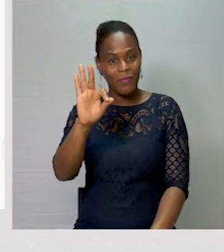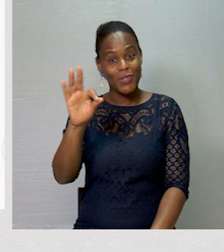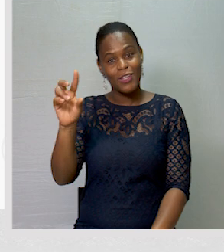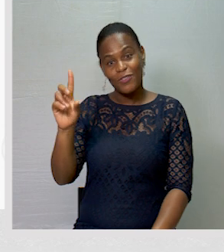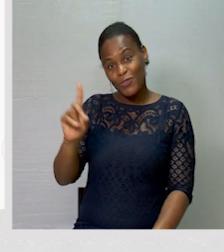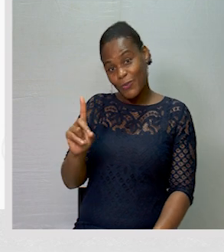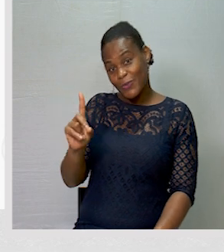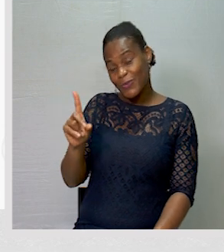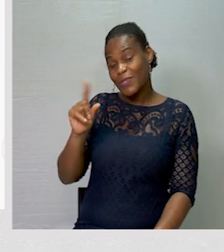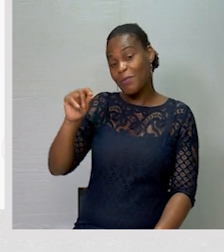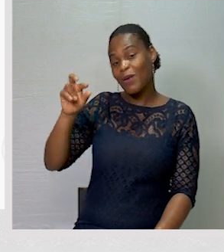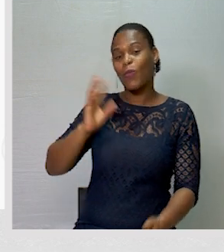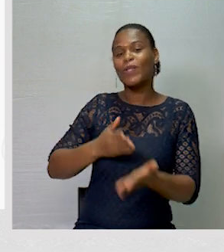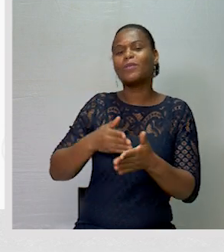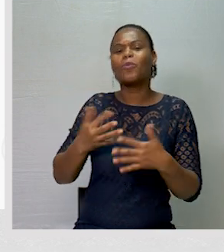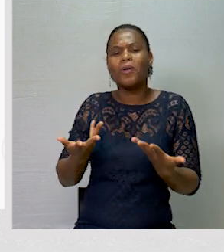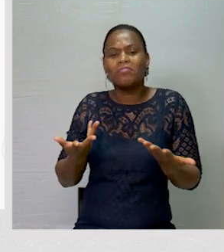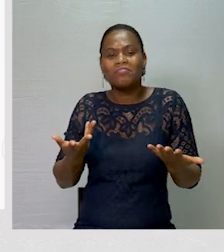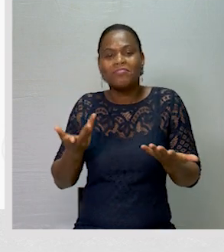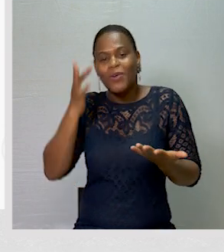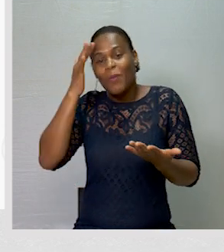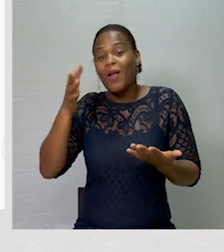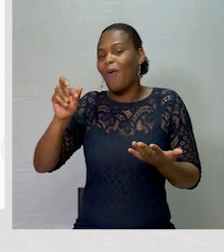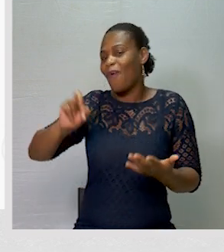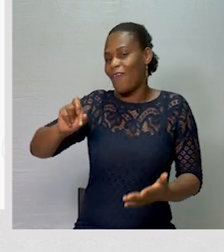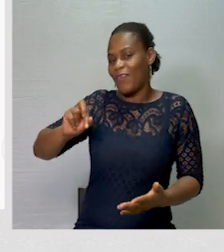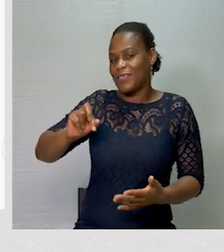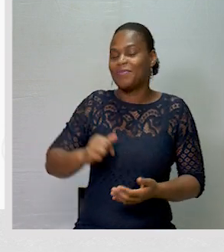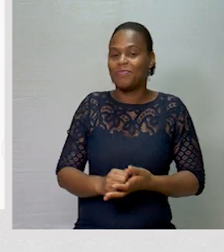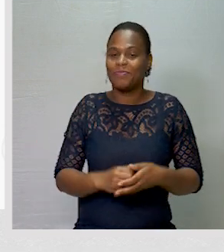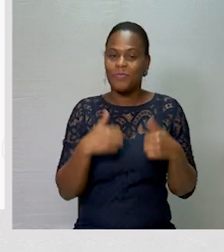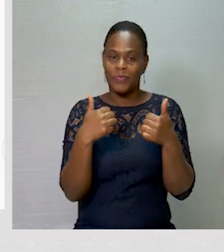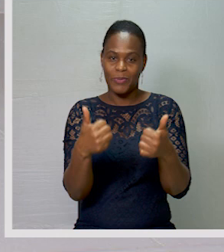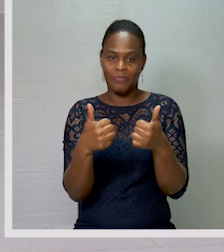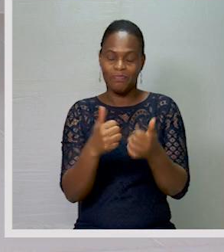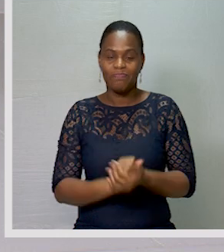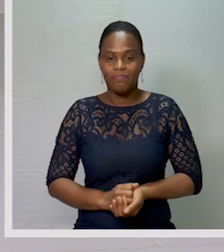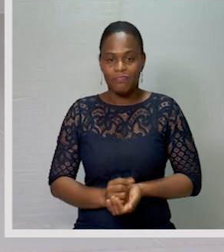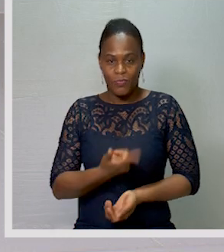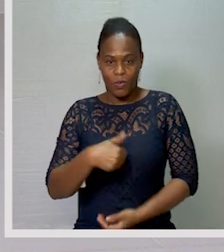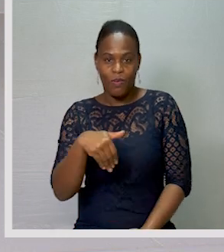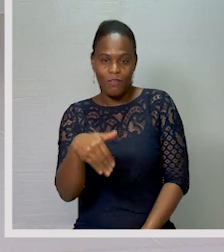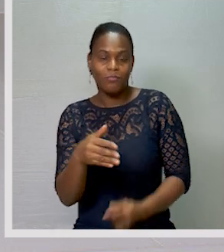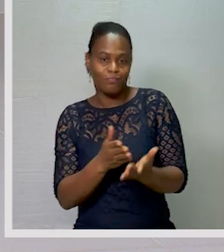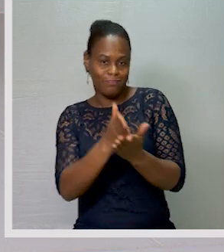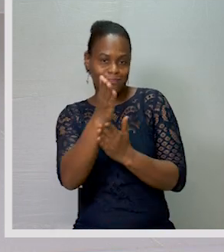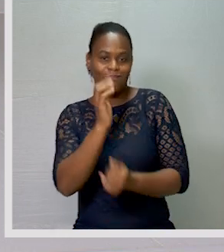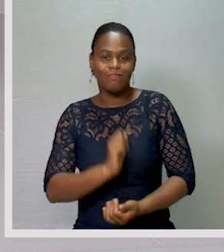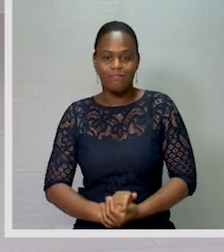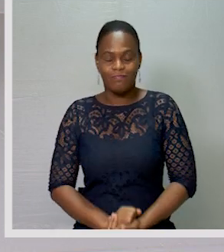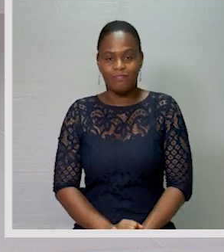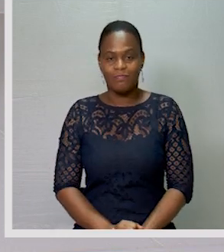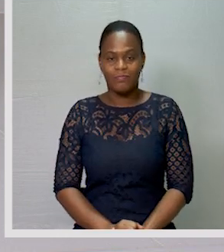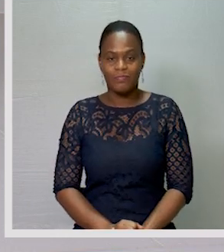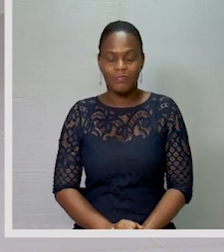4, 6 e, por último, 8. Muito bem. Vamos